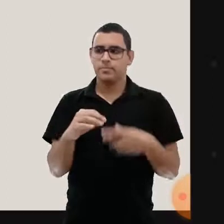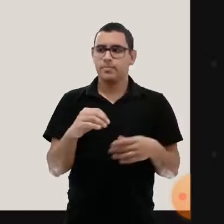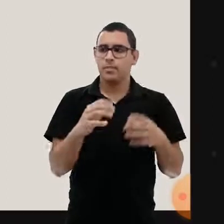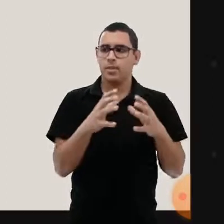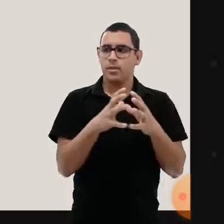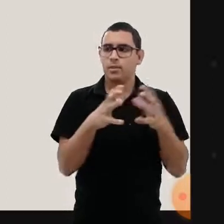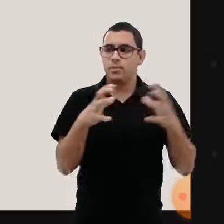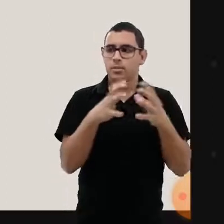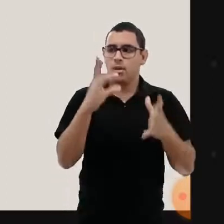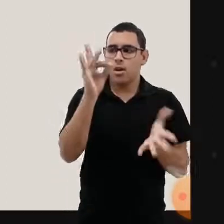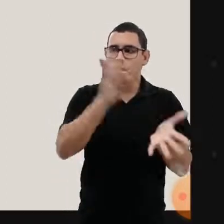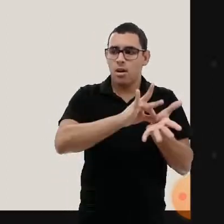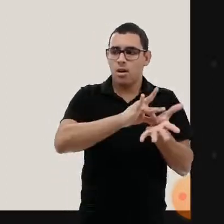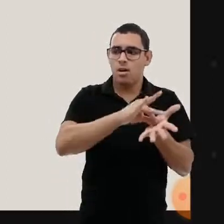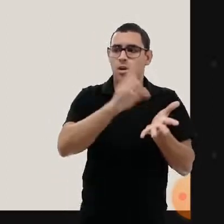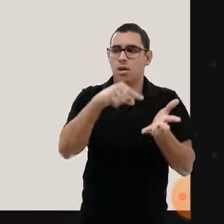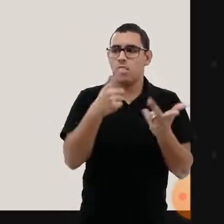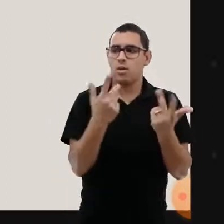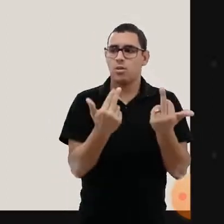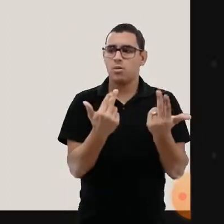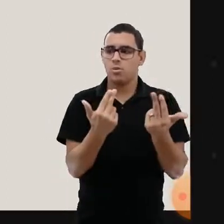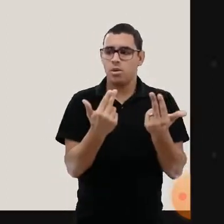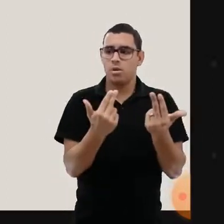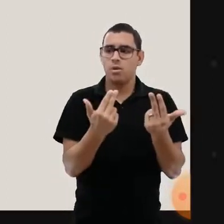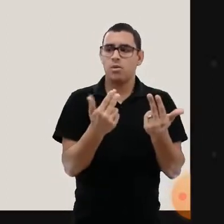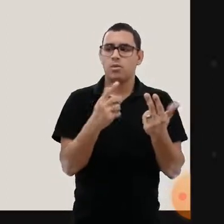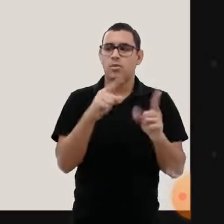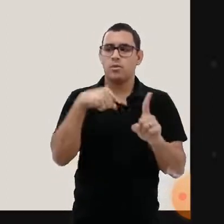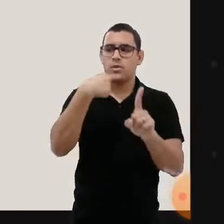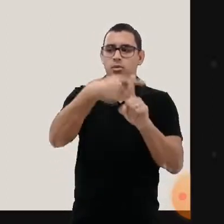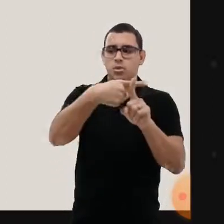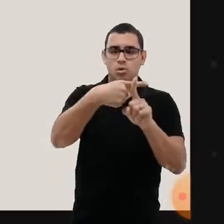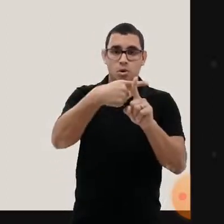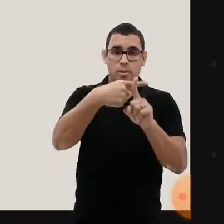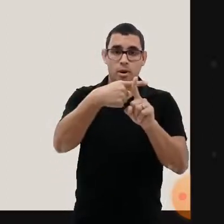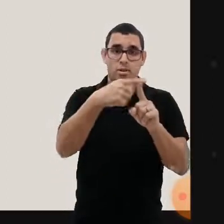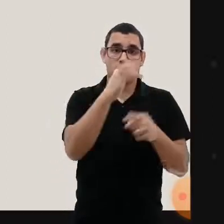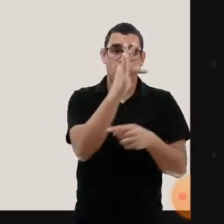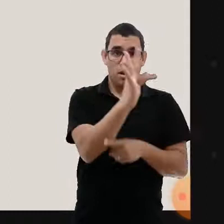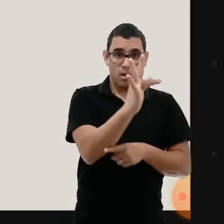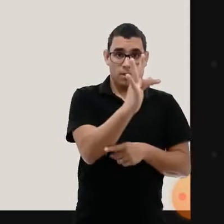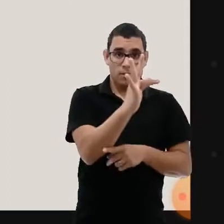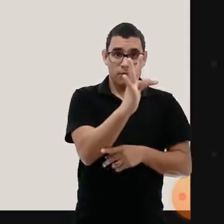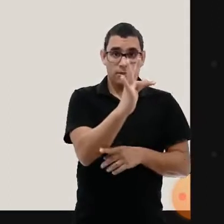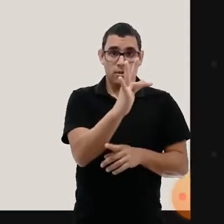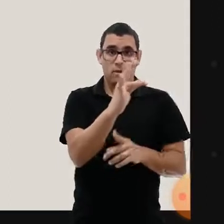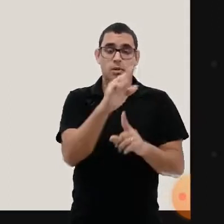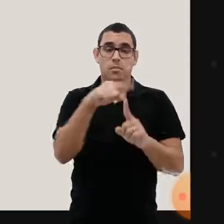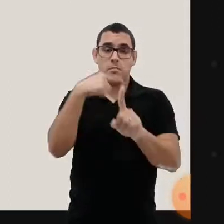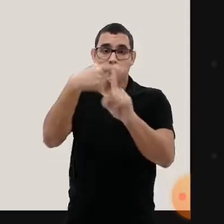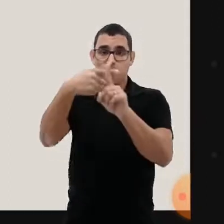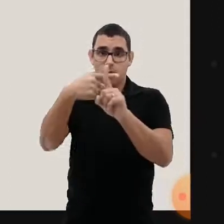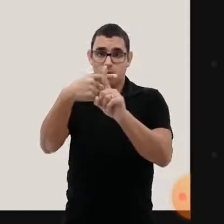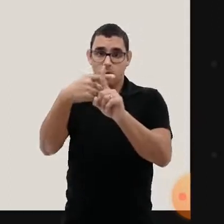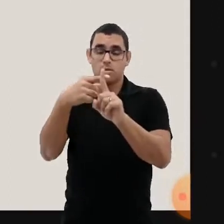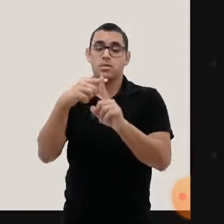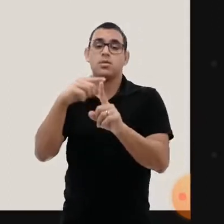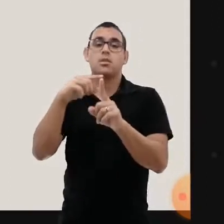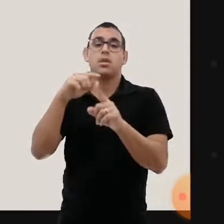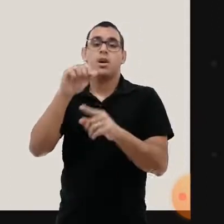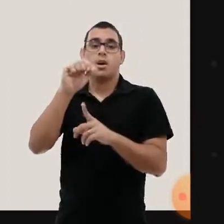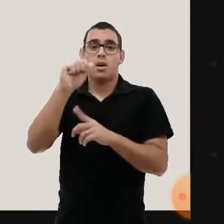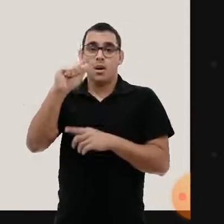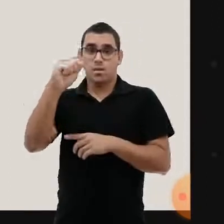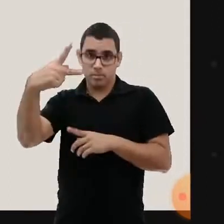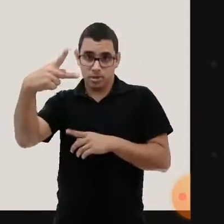a dilatação real, olha aí a expressão, vai ser igual à soma da dilatação aparente com a